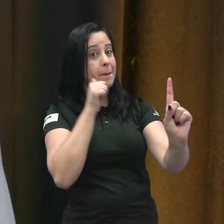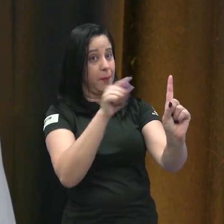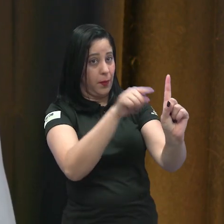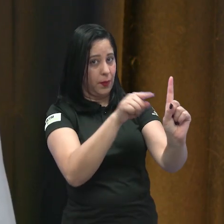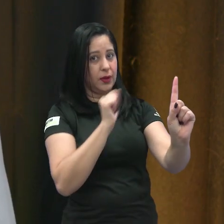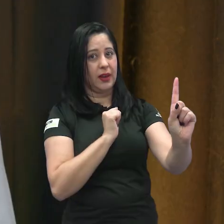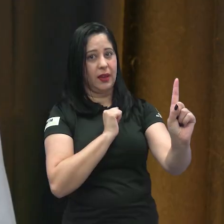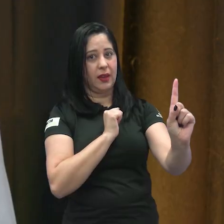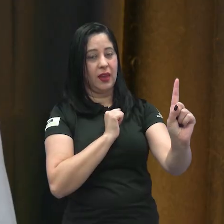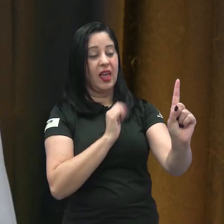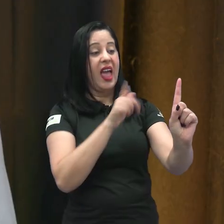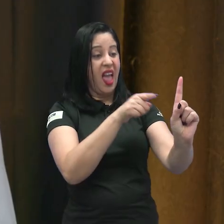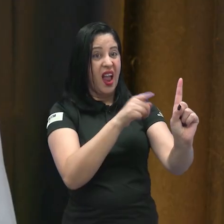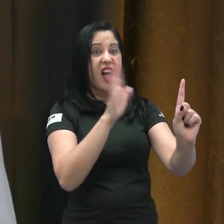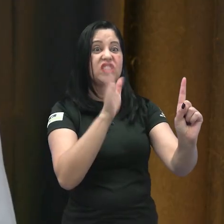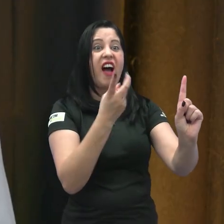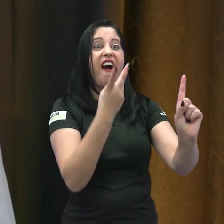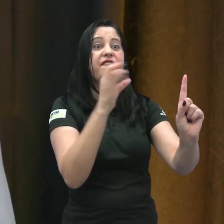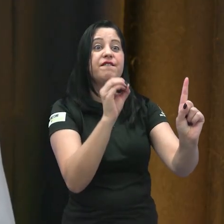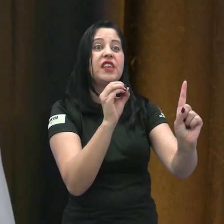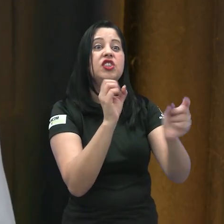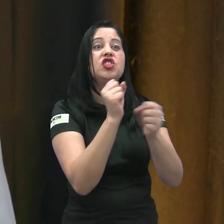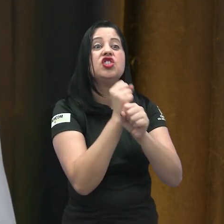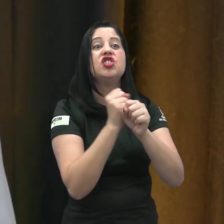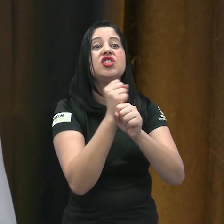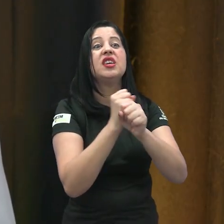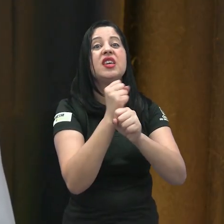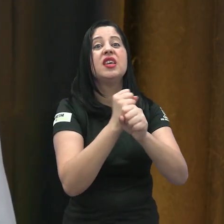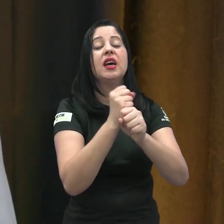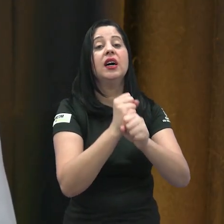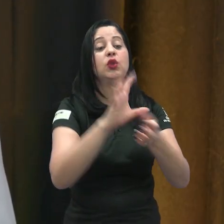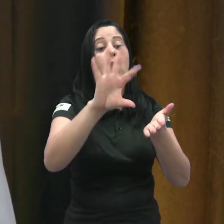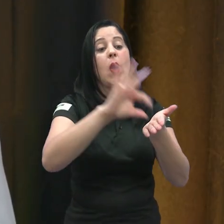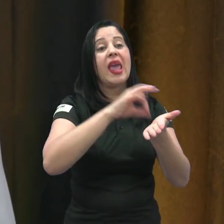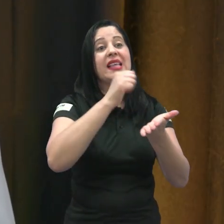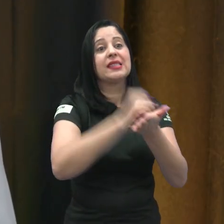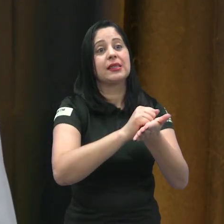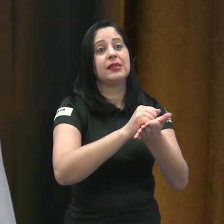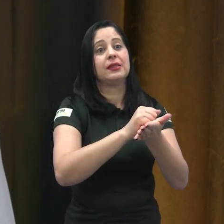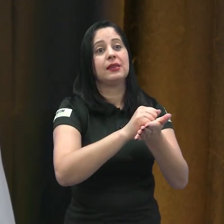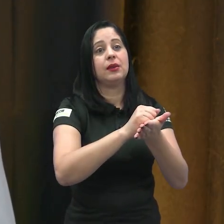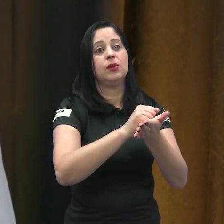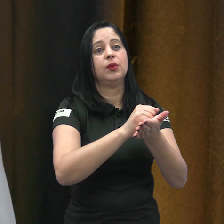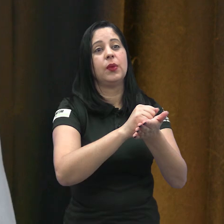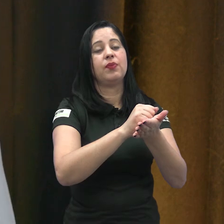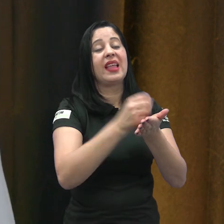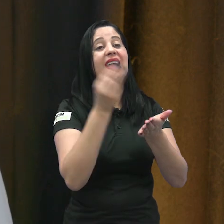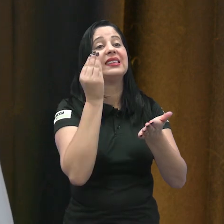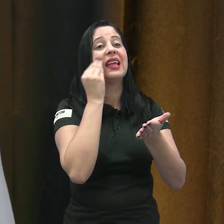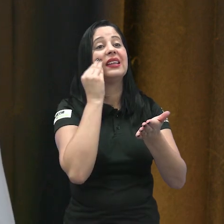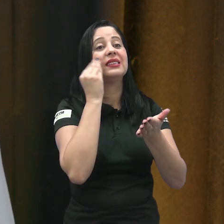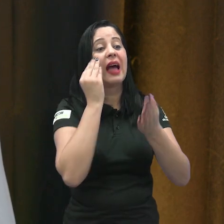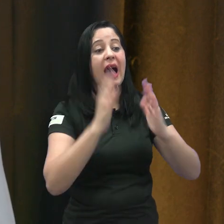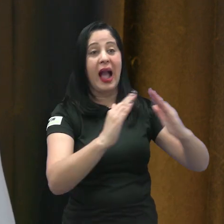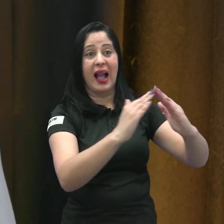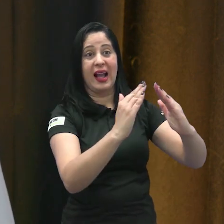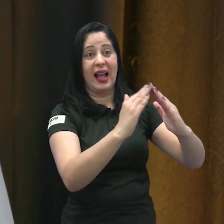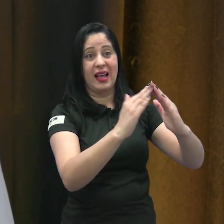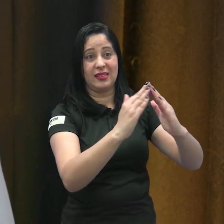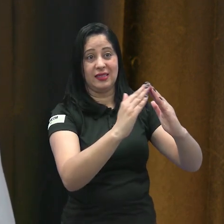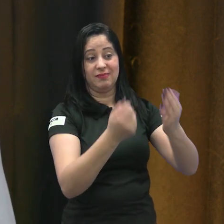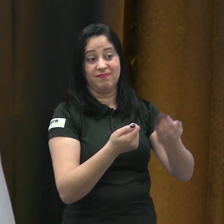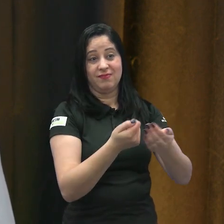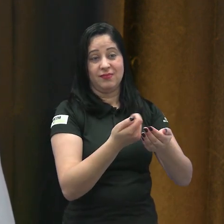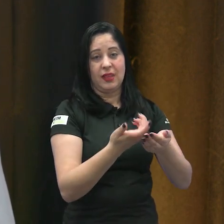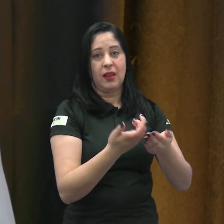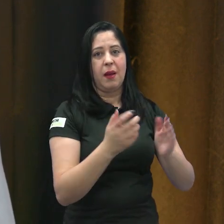senhora, ela faz 20 anos que ela se inscreveu para ela conseguir ter a sua